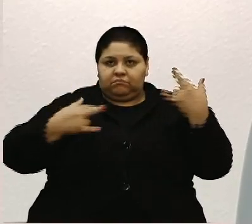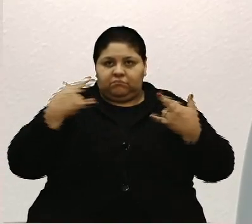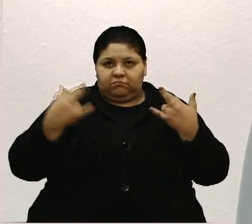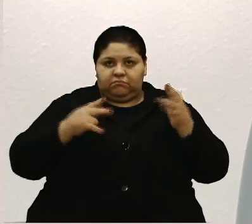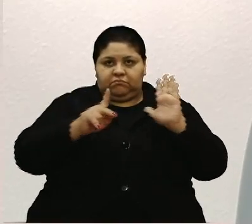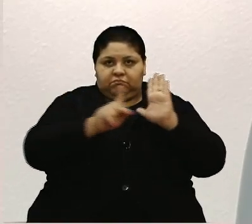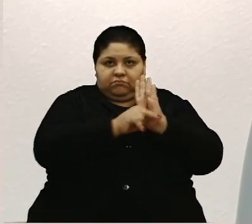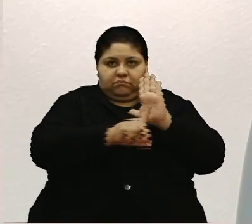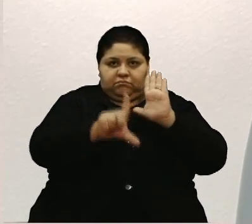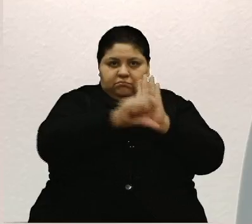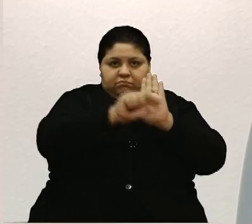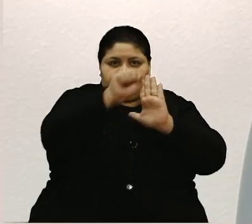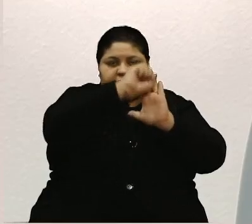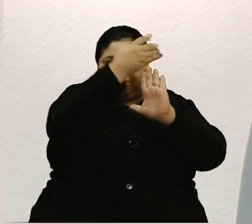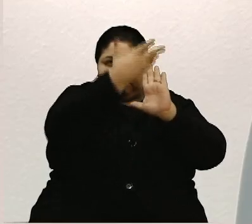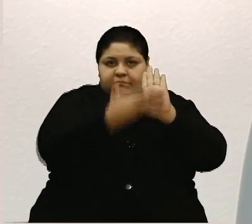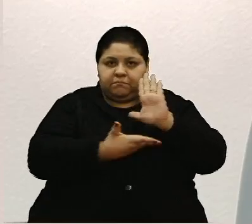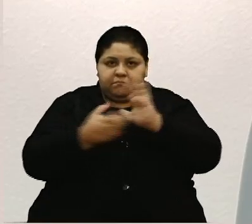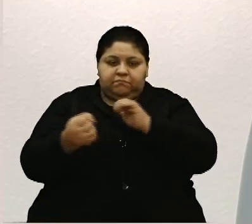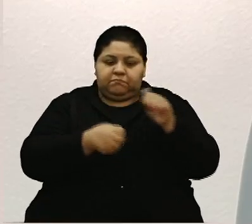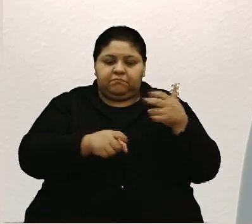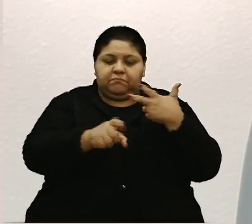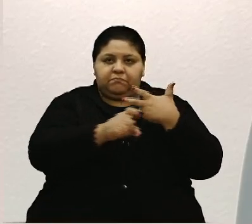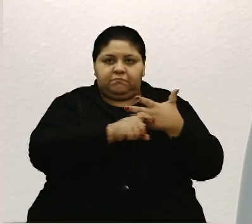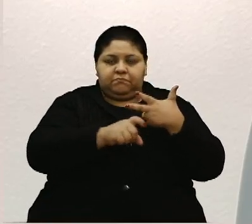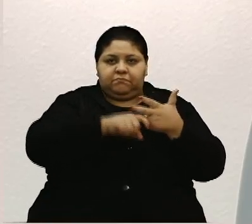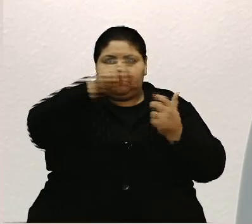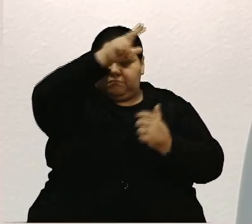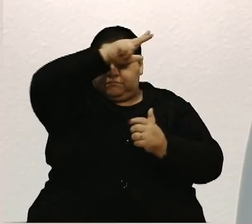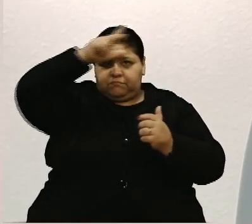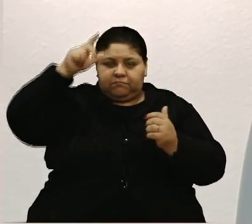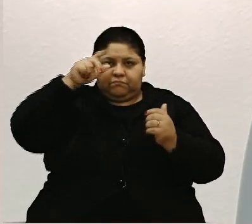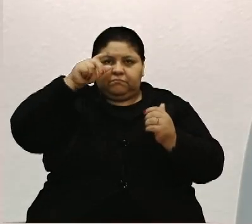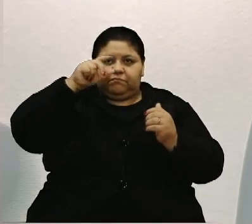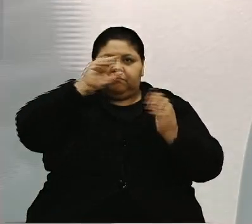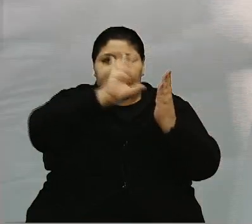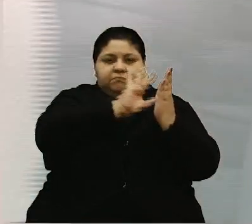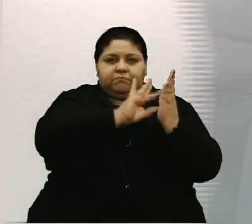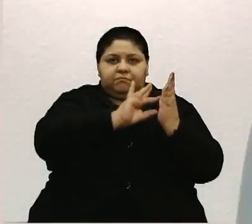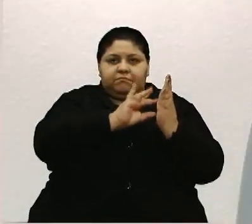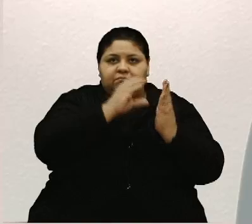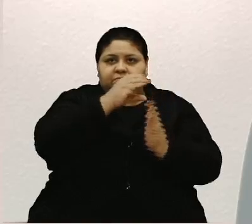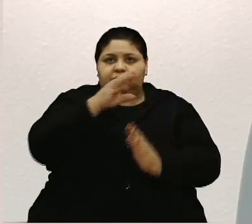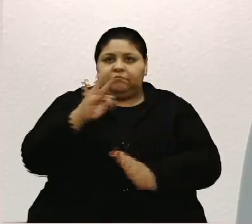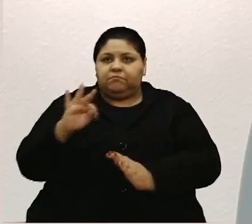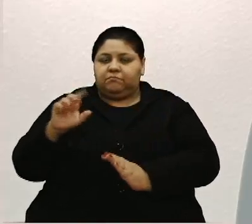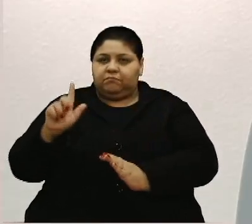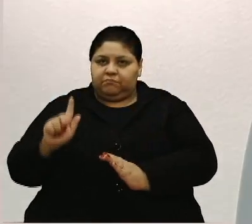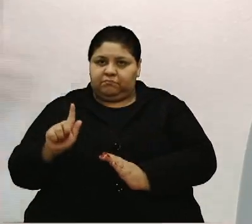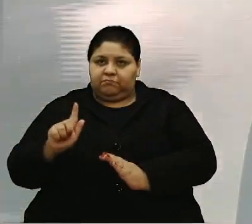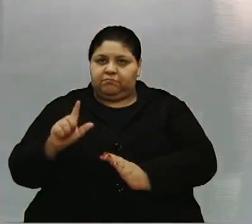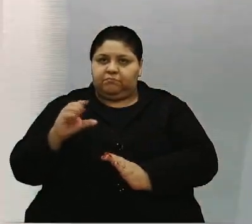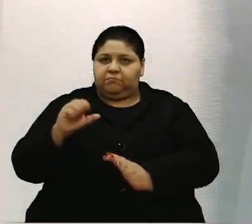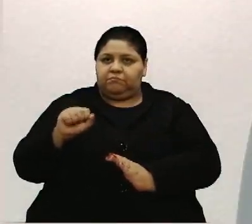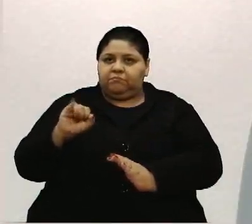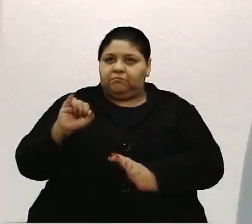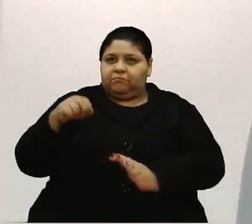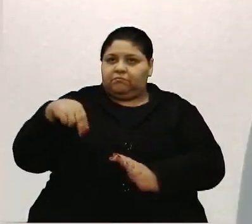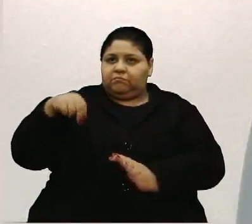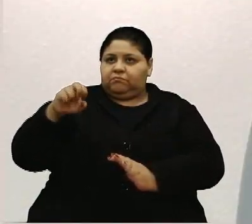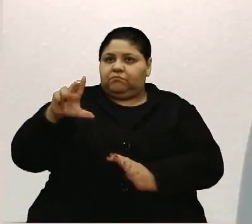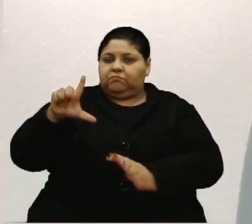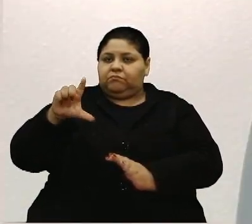acima emendado, de autoria do Poder Executivo Municipal, que inclui a Festa Campeira do CTG Sinuelo do Pampa